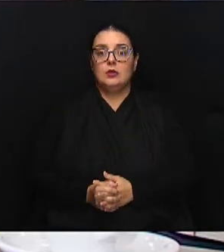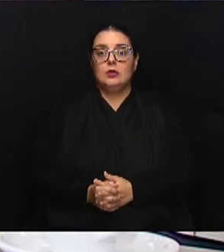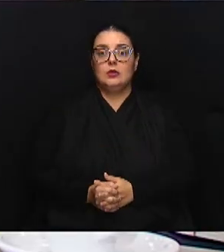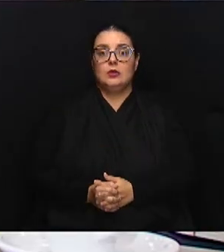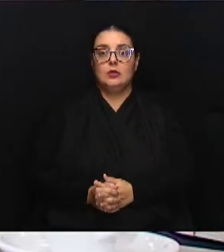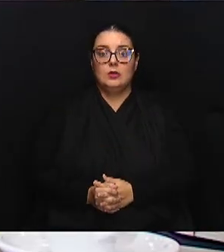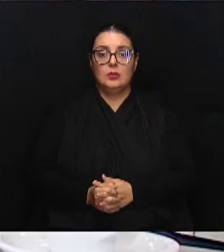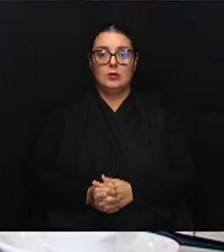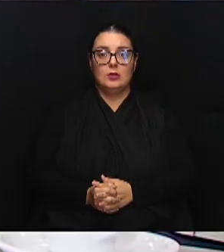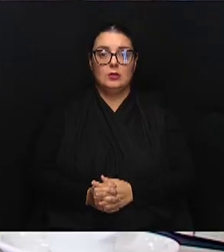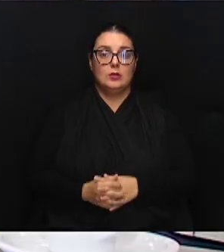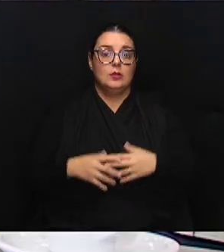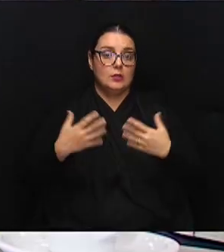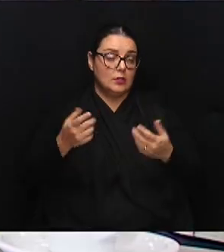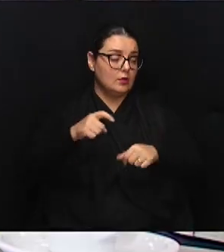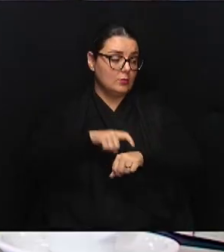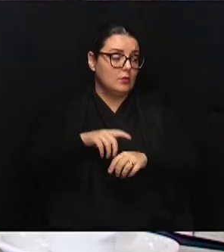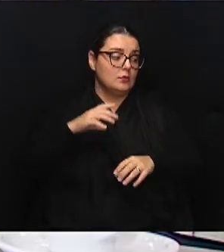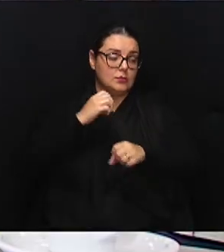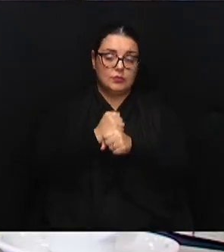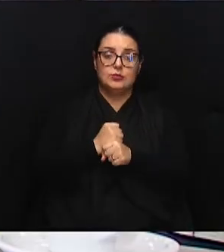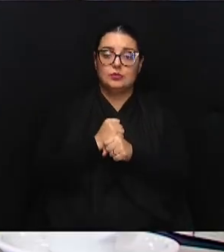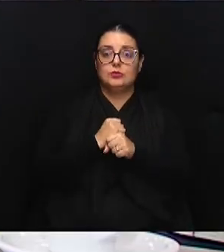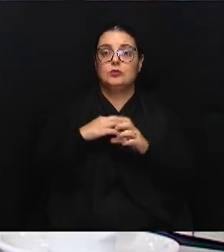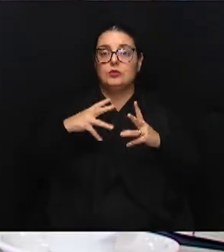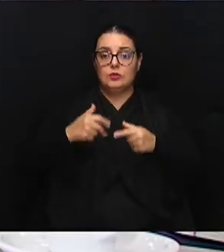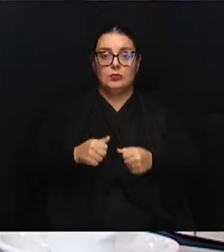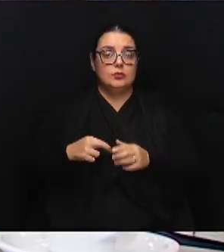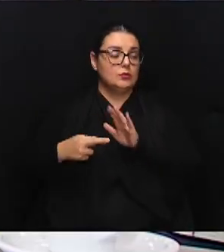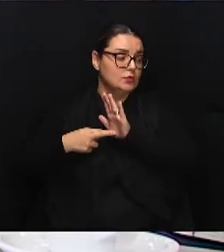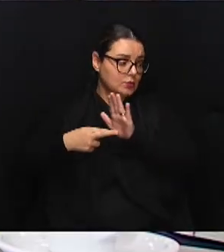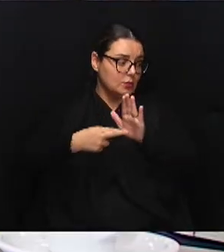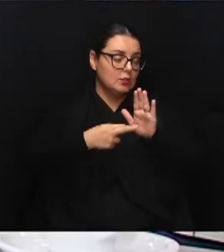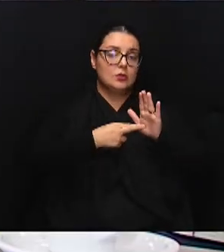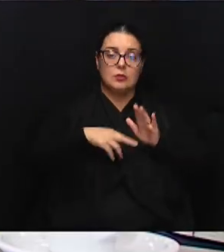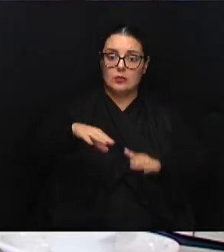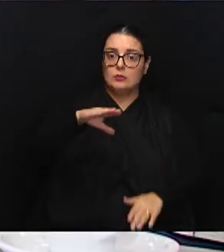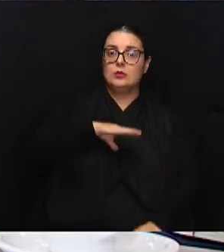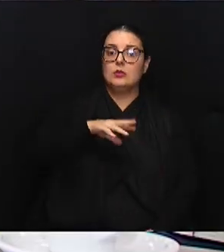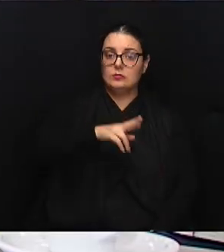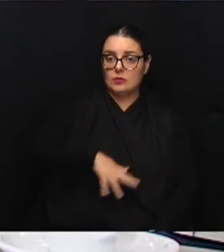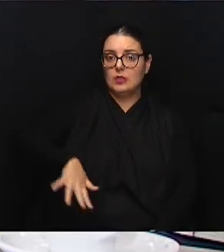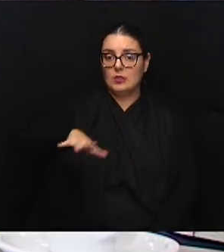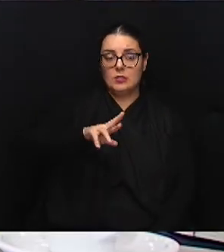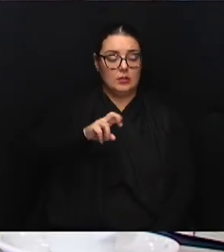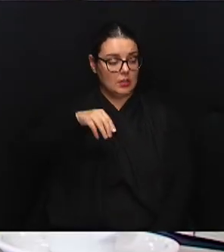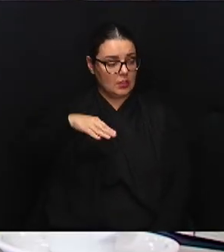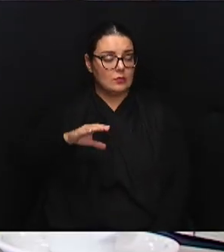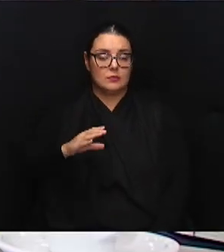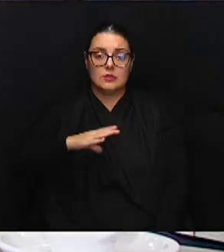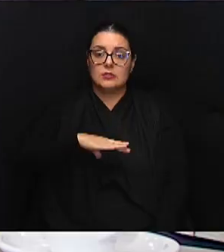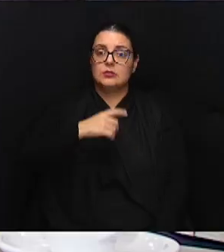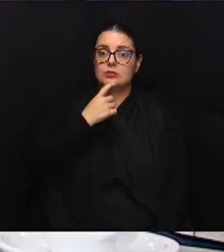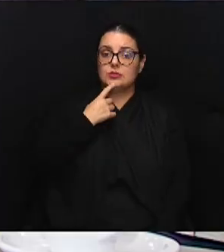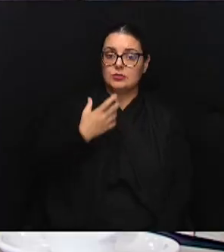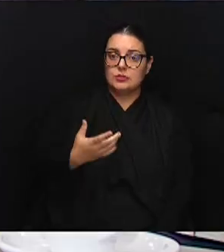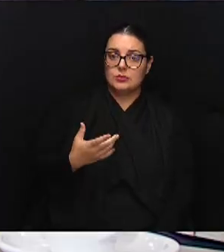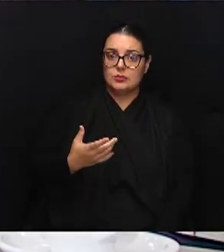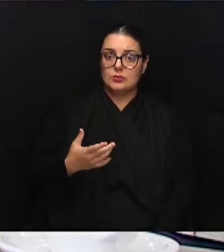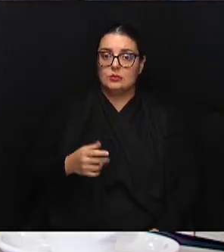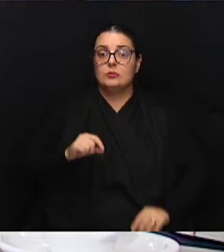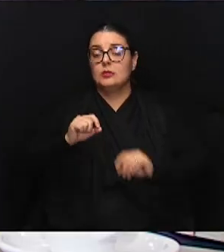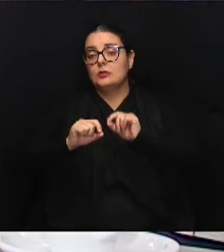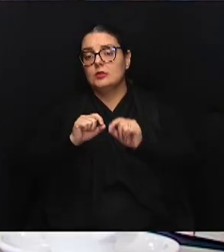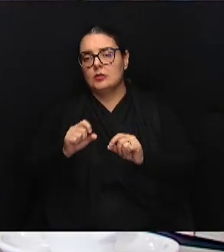foi um momento de reunir todos os representantes das cidades da região metropolitana de Campinas para que